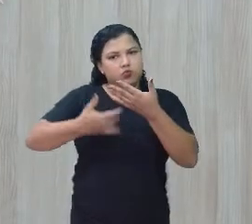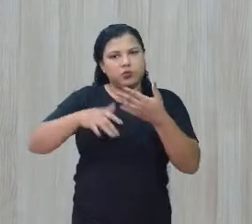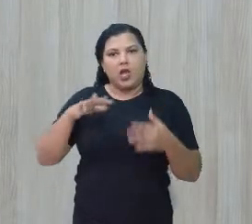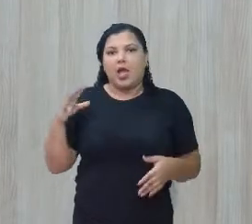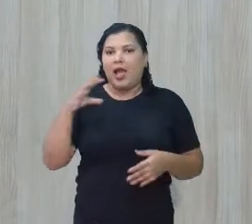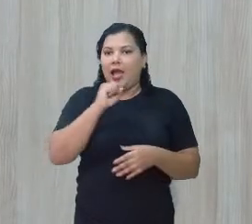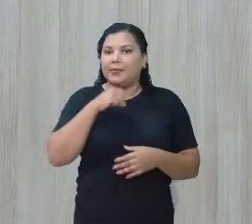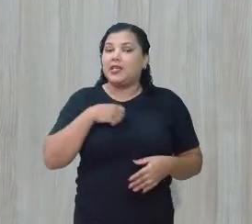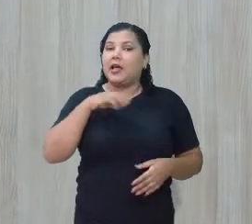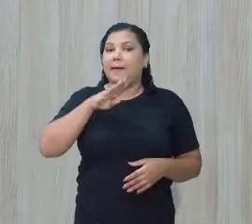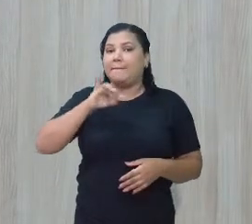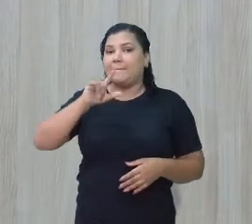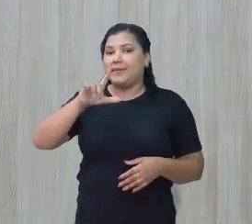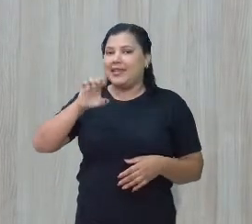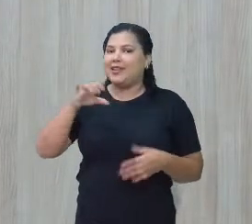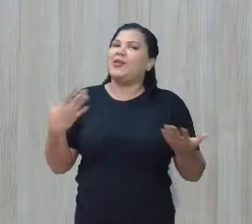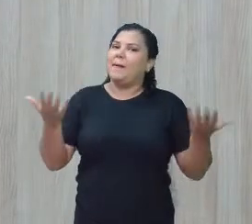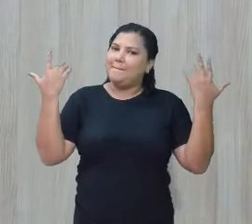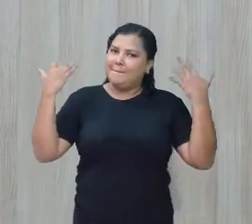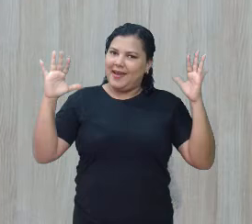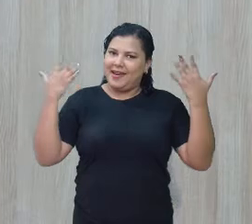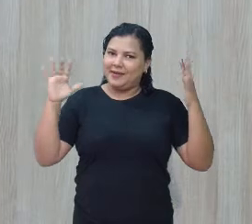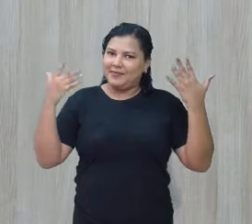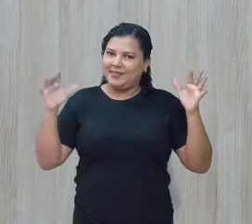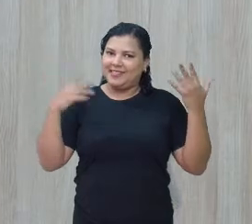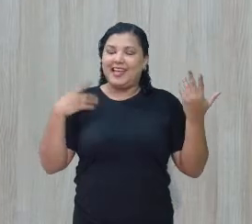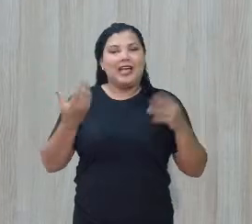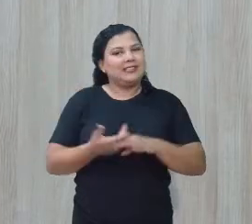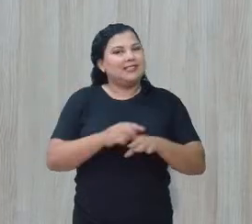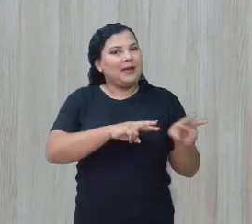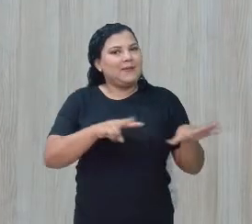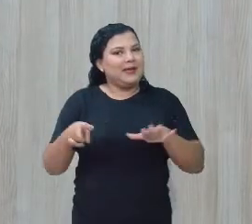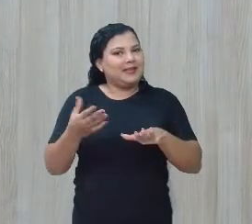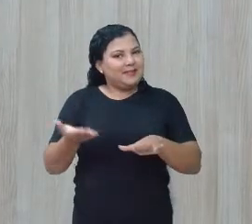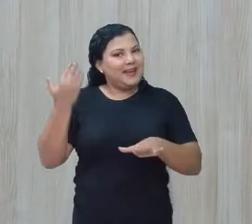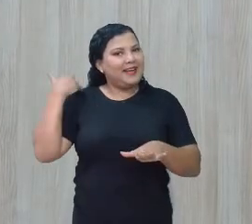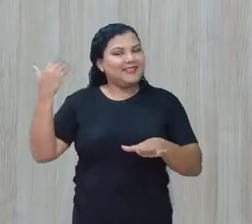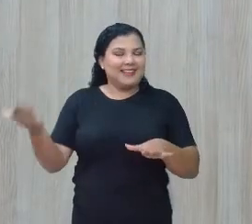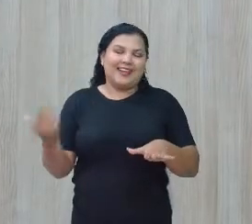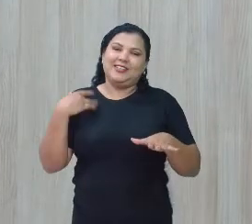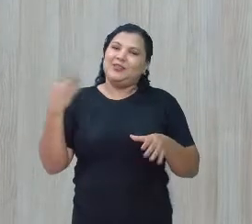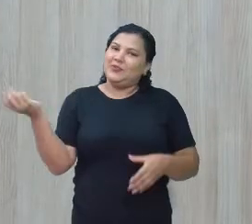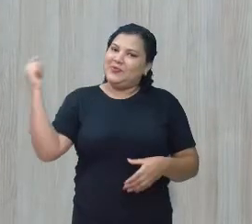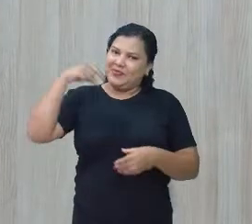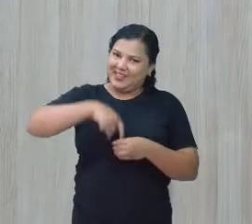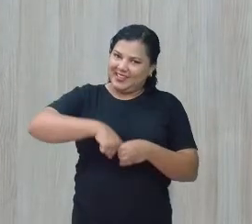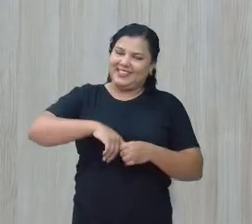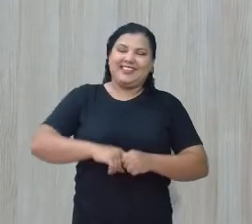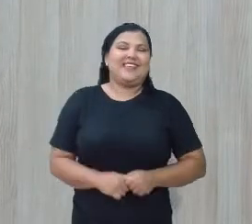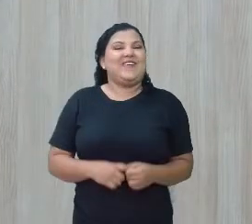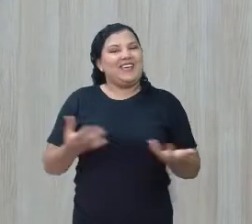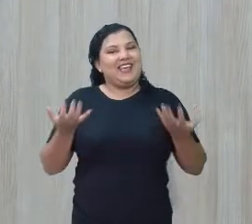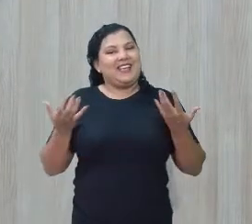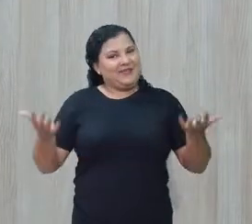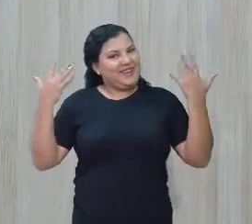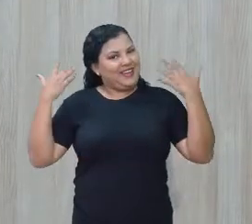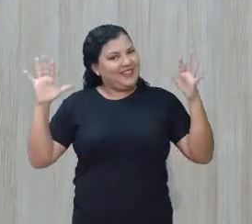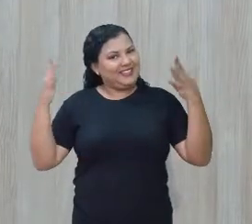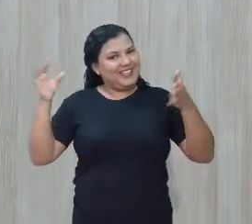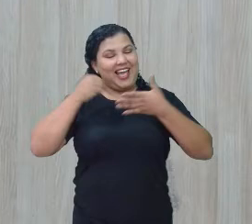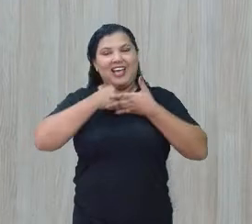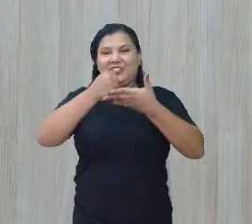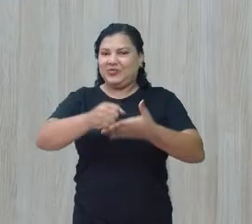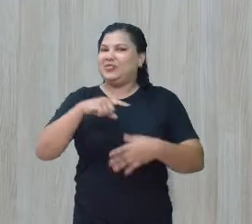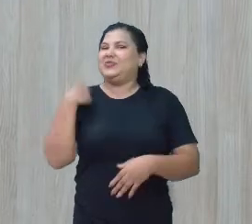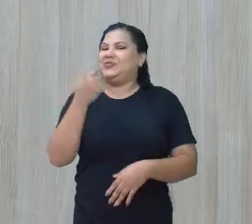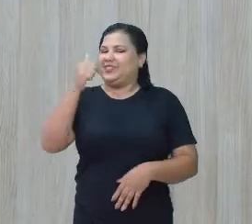o Billy rapidinho, né? Queria dar parabéns a ele. Não estava aqui na semana passada, eu não podia deixar de parabenizar. Ajuda